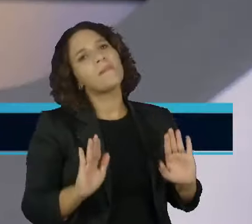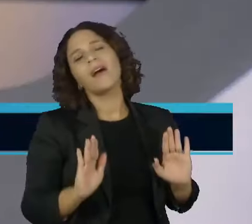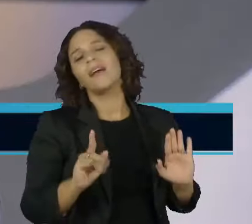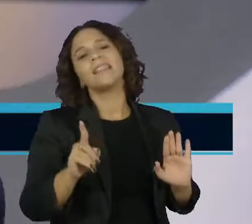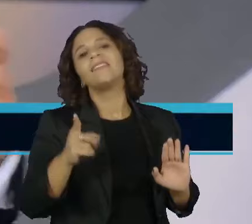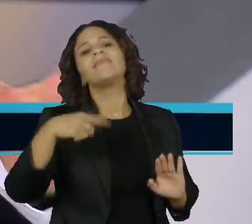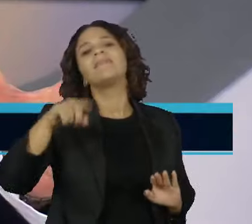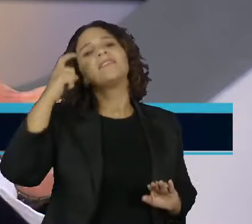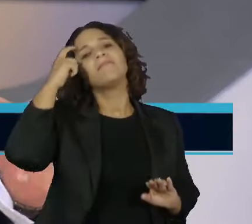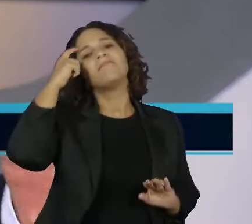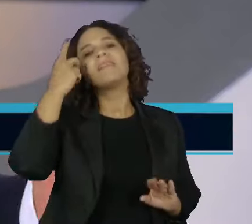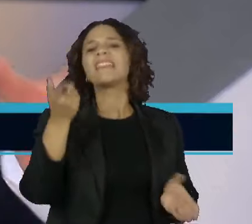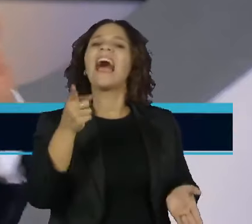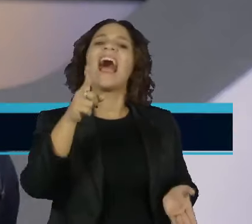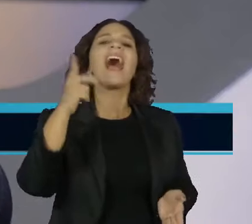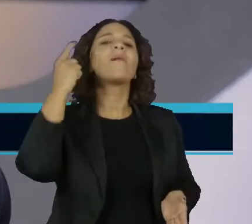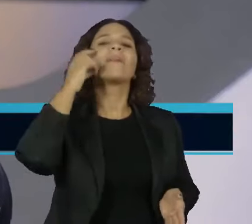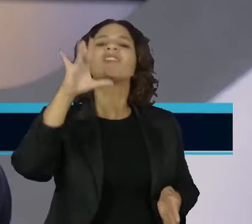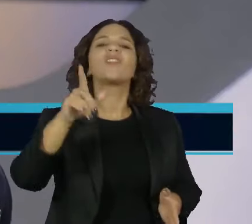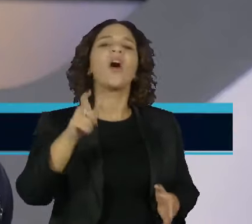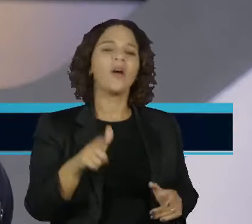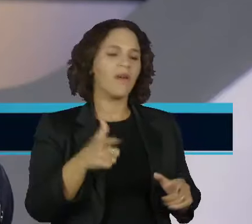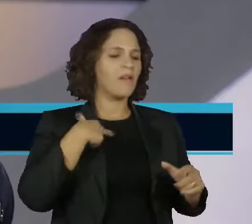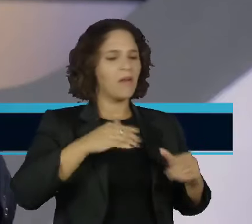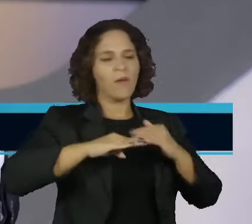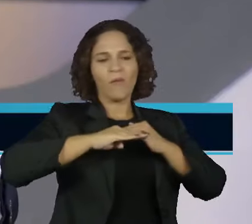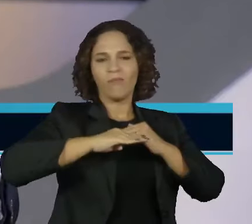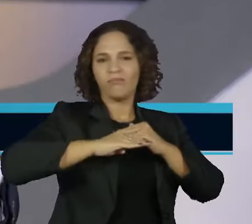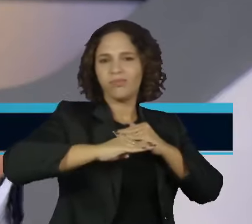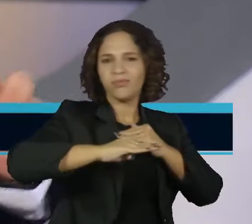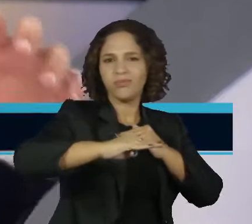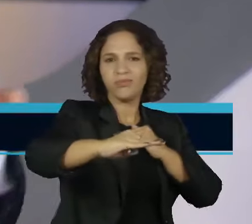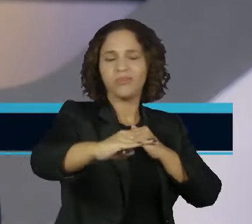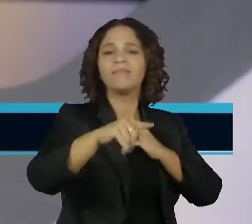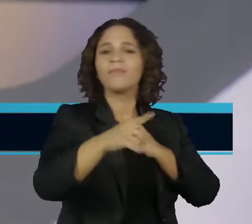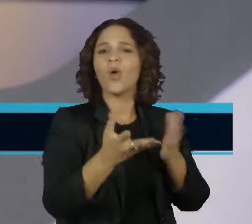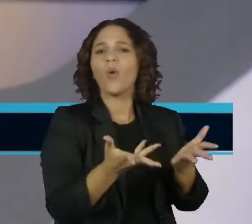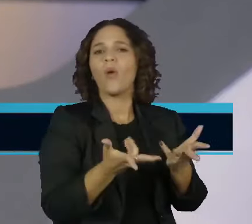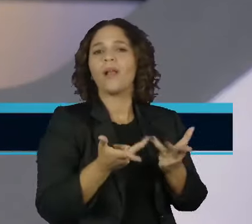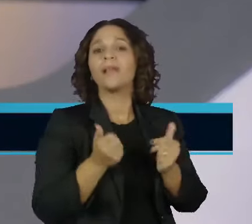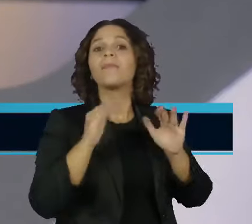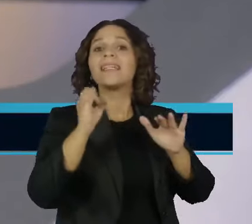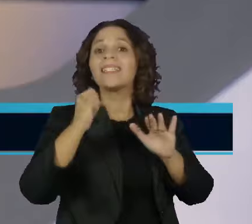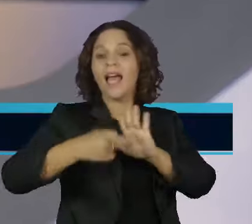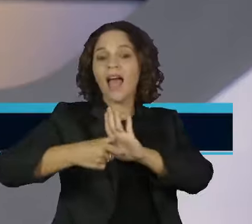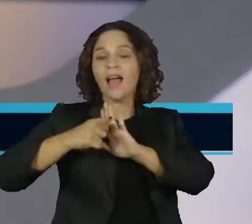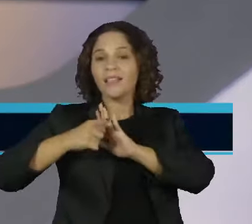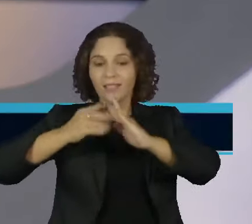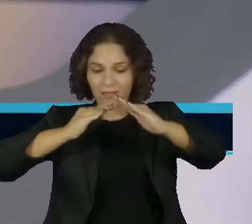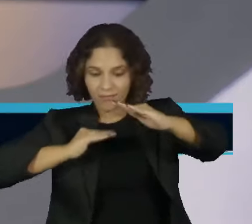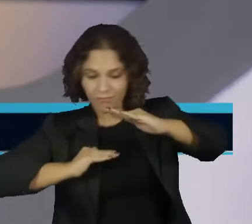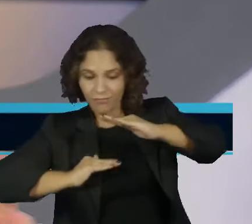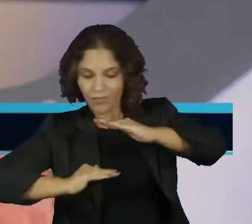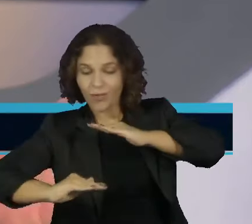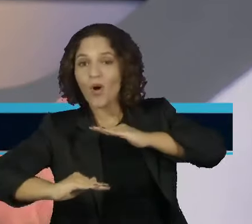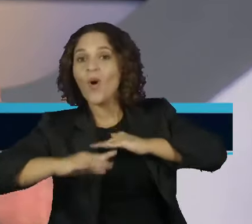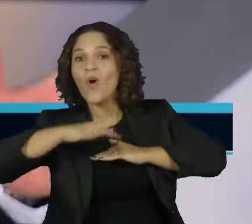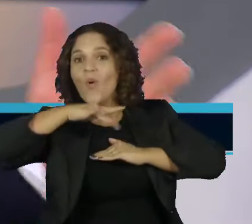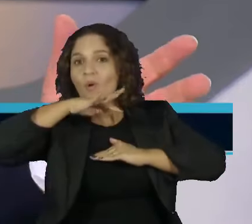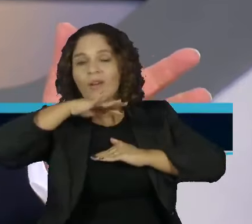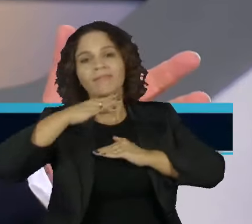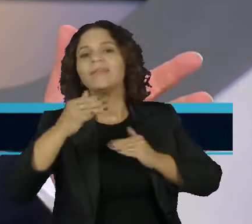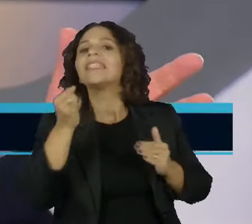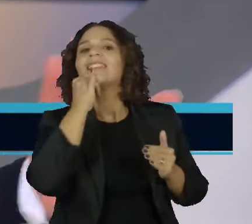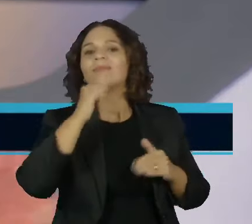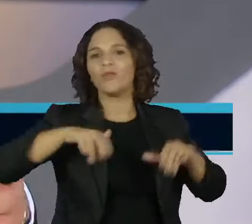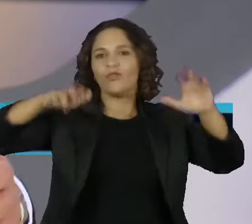mania de criticar a capa asfalta. Não há capa asfalto de boa qualidade se a infraestrutura dessa estrada não é bem feita. A água, né, a gente